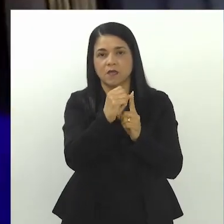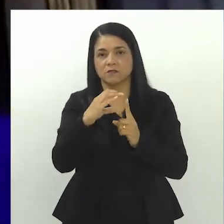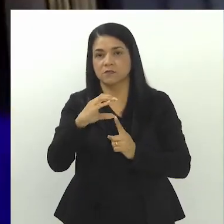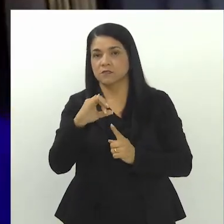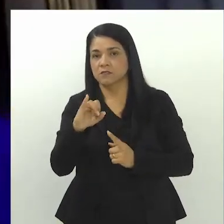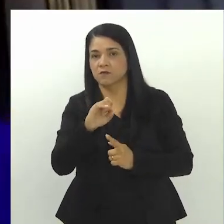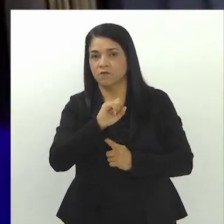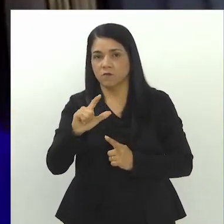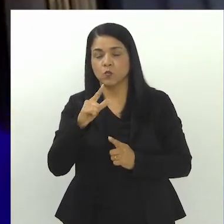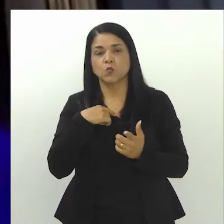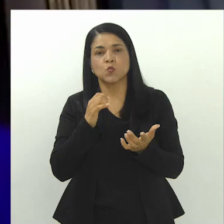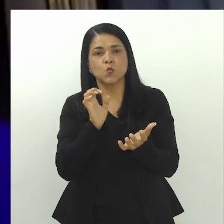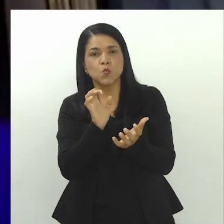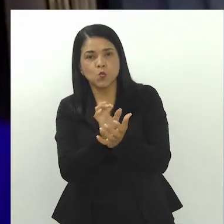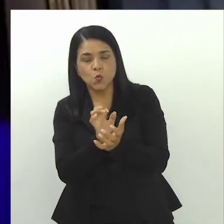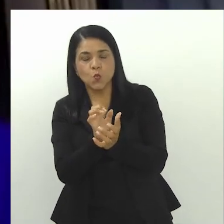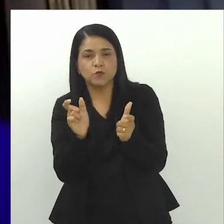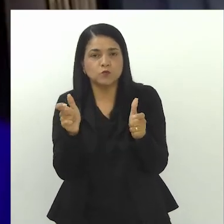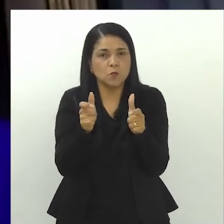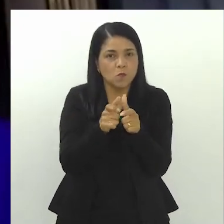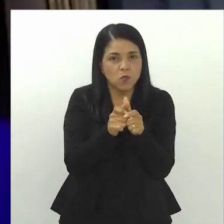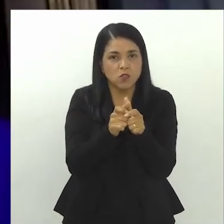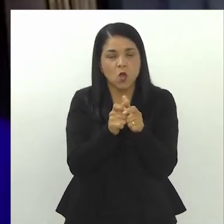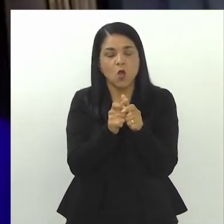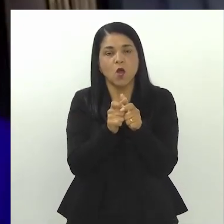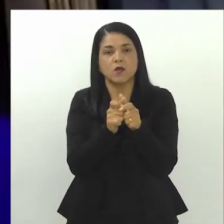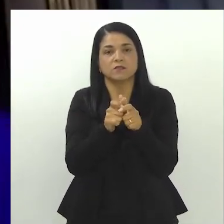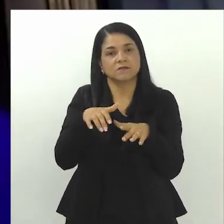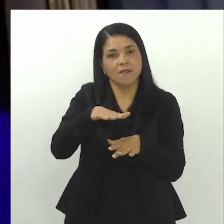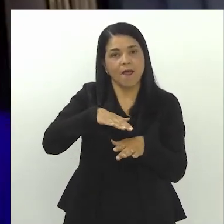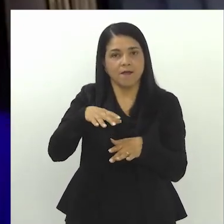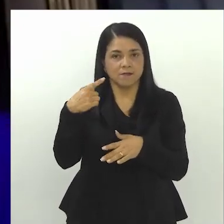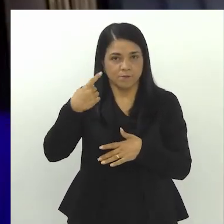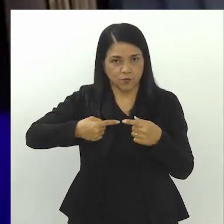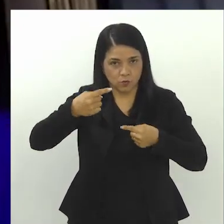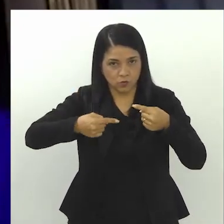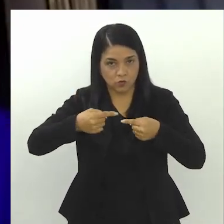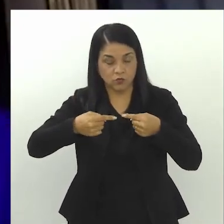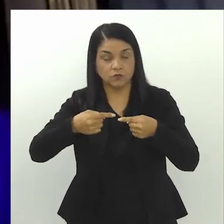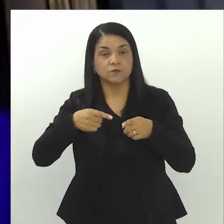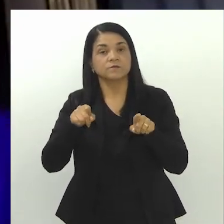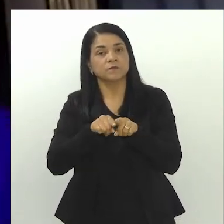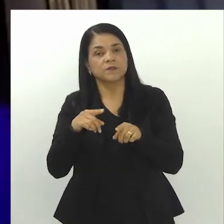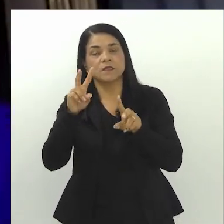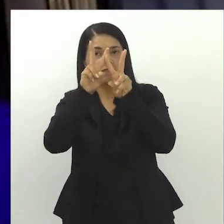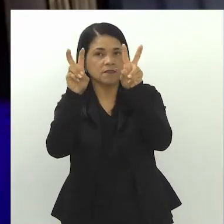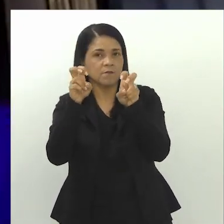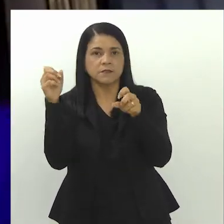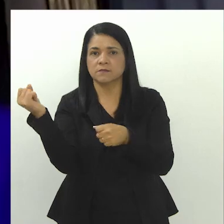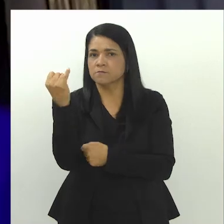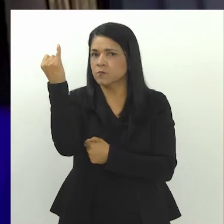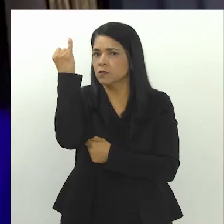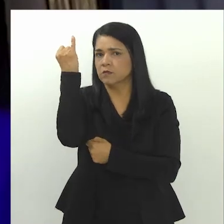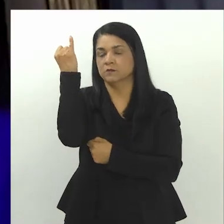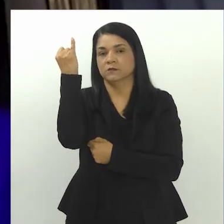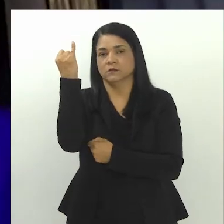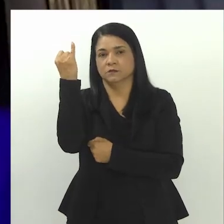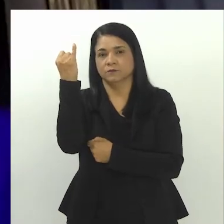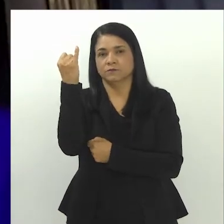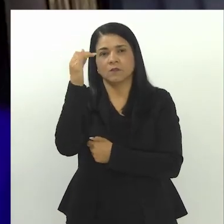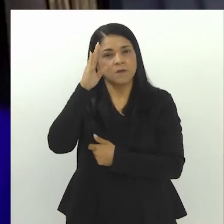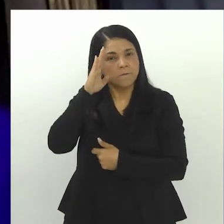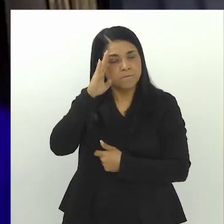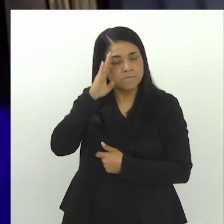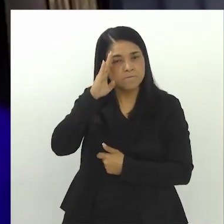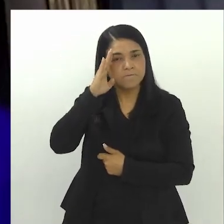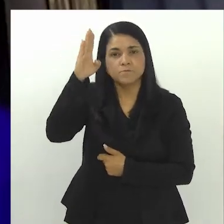sociedade civil, em particular grupos minorizados na arena política, em temas tão importantes. E eu acredito